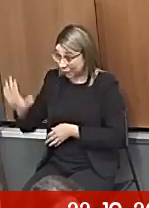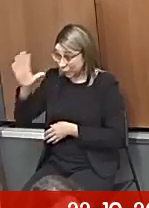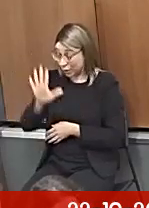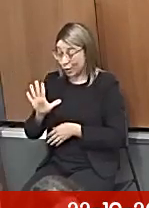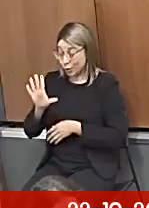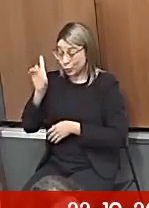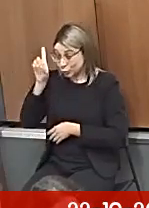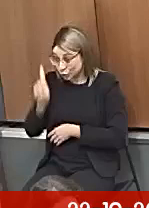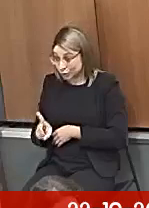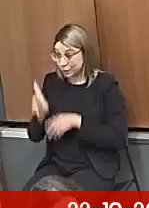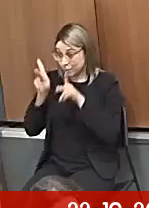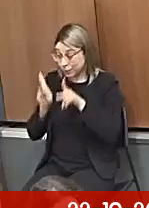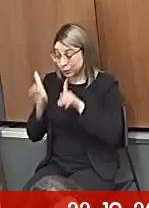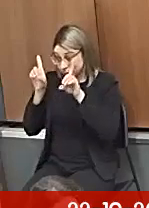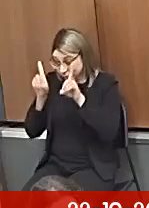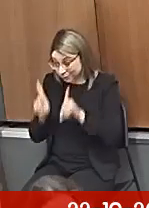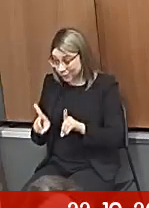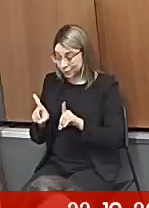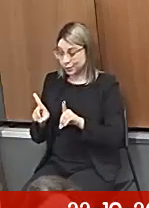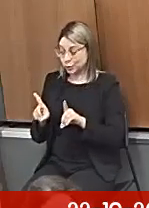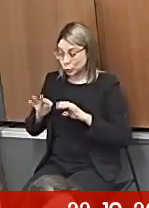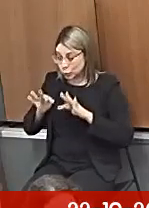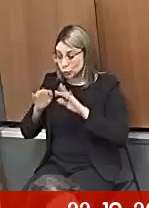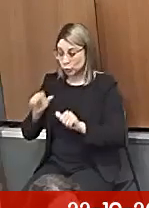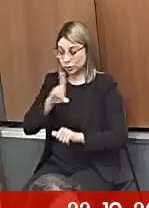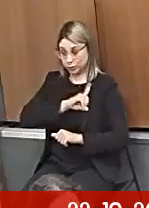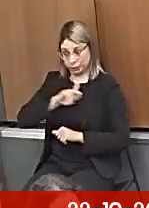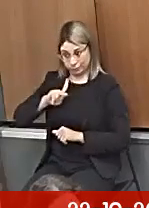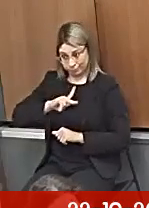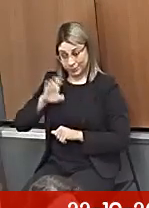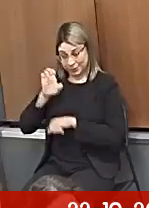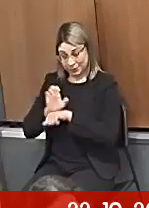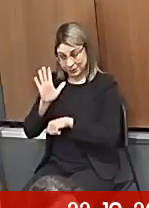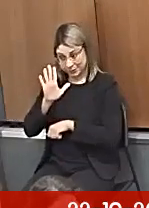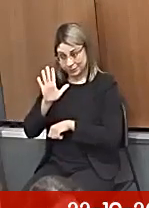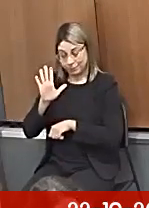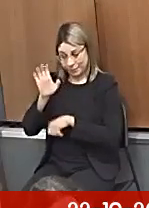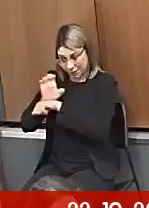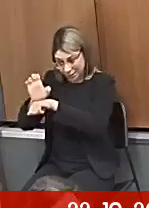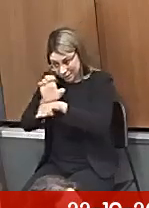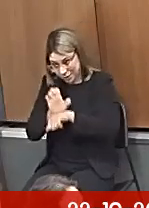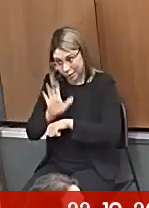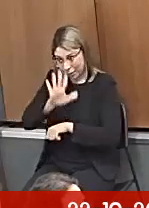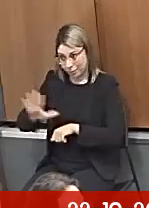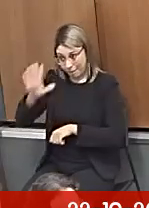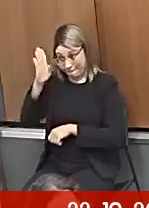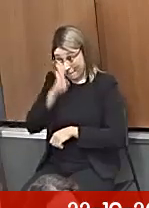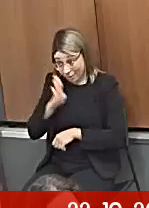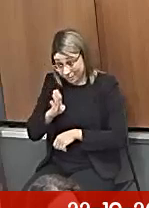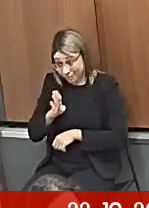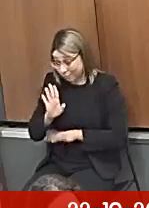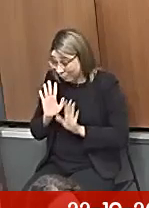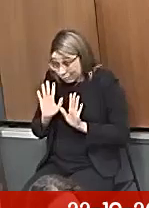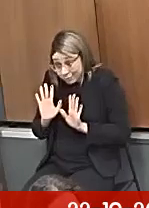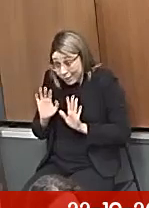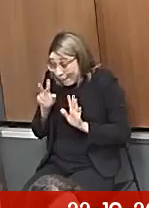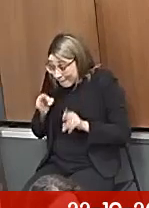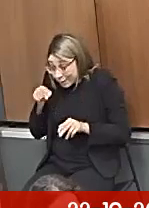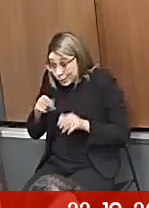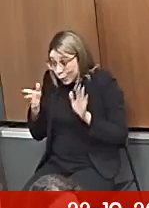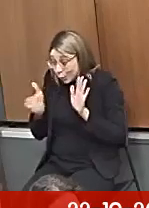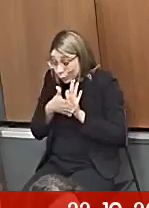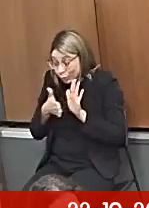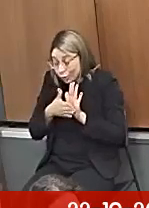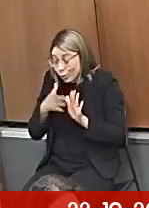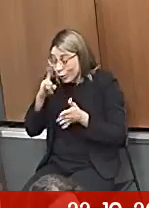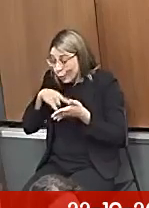Direito da Pessoa com Deficiência, das defensorias públicas do Estado inteiro, dos estados, né, do Brasil todo. Mesmo com essa